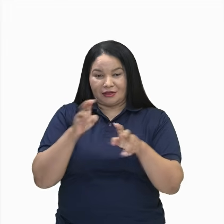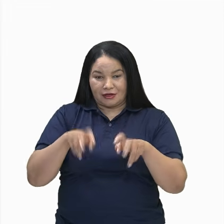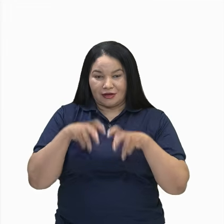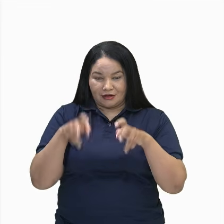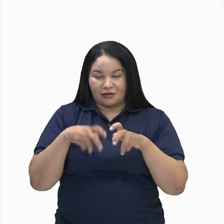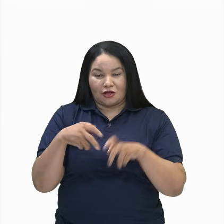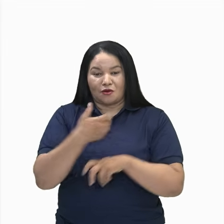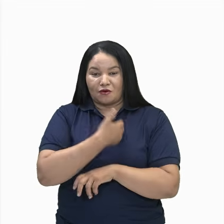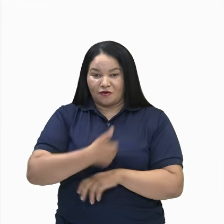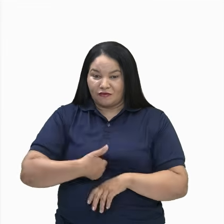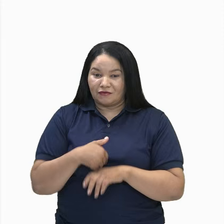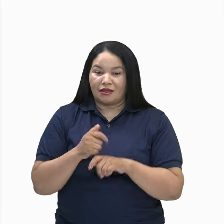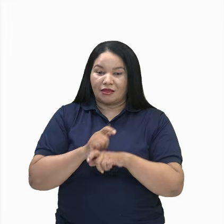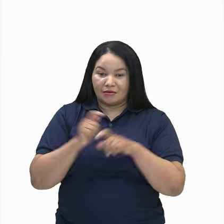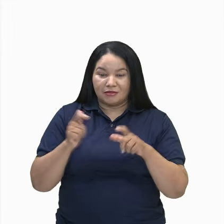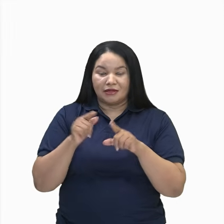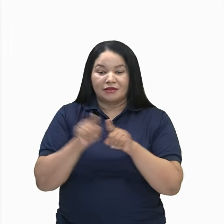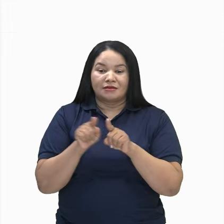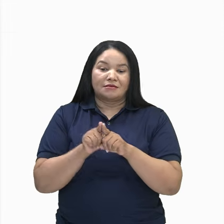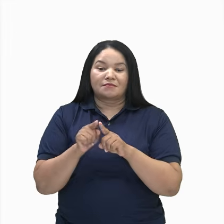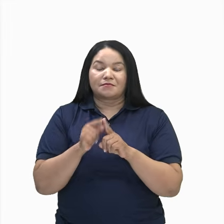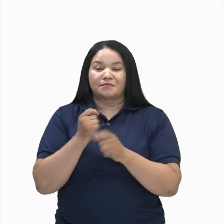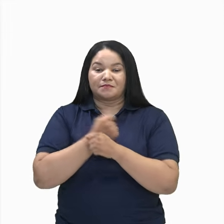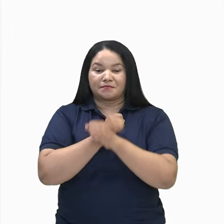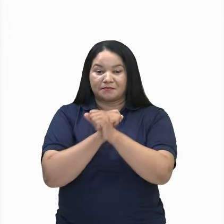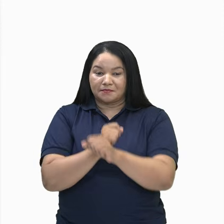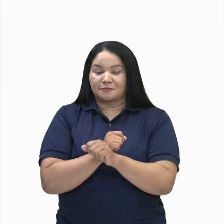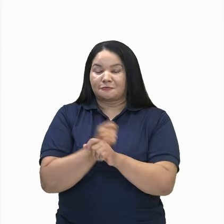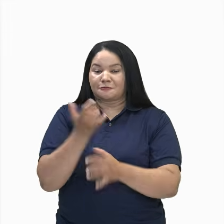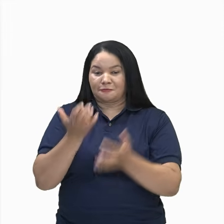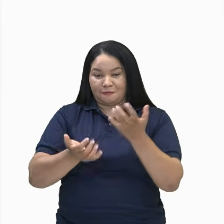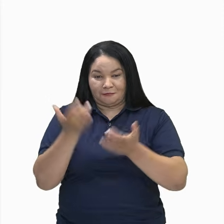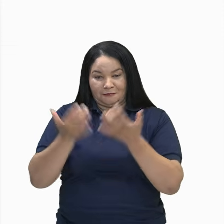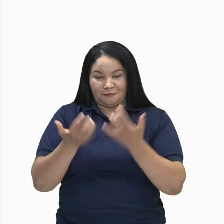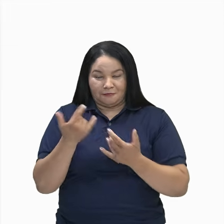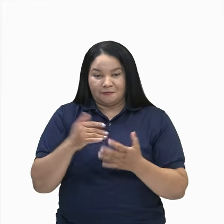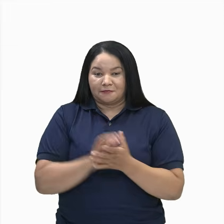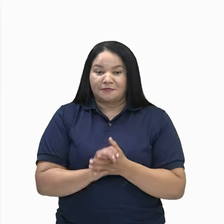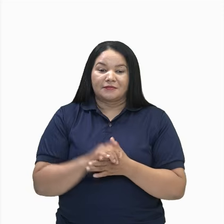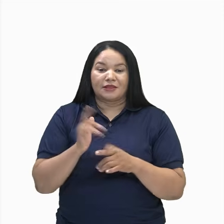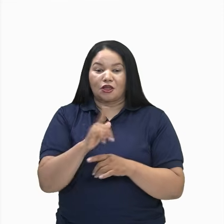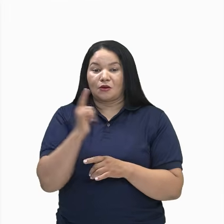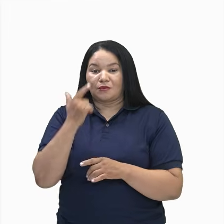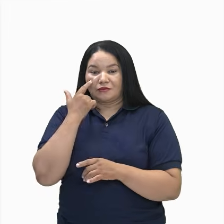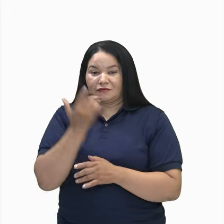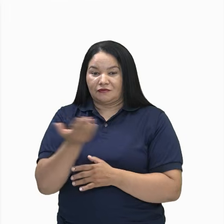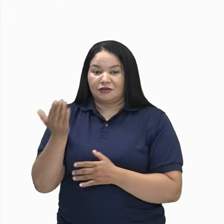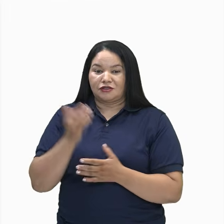de combate às queimadas e desmatamento da Amazônia. O que eu tenho em primeiro plano? Próxima tela.